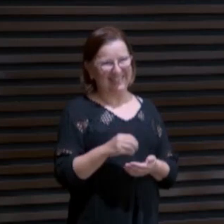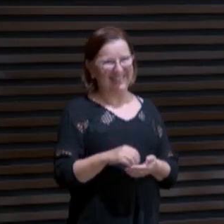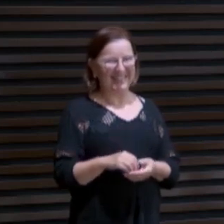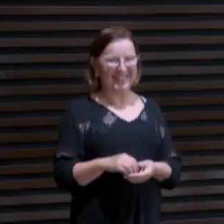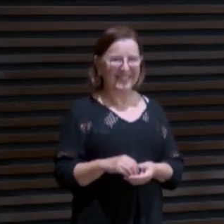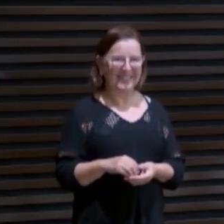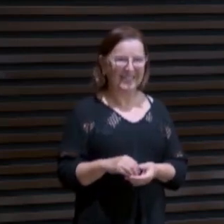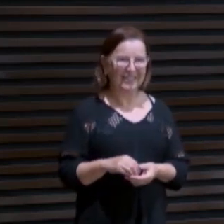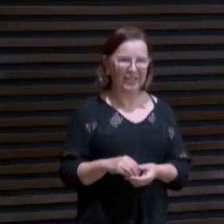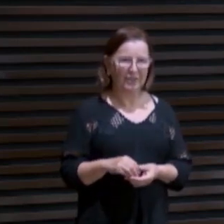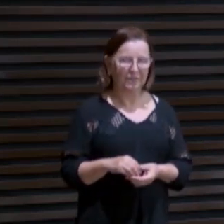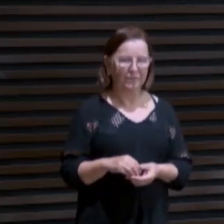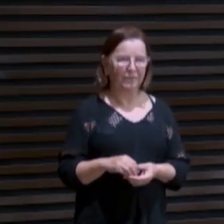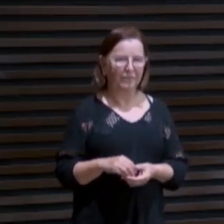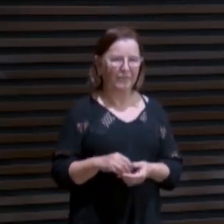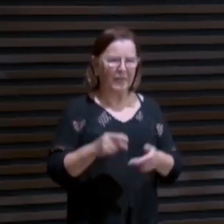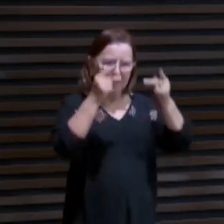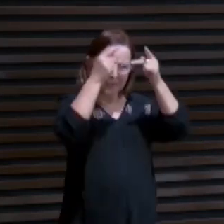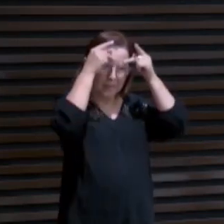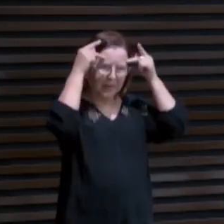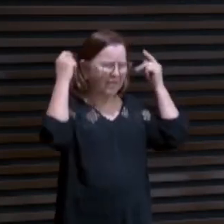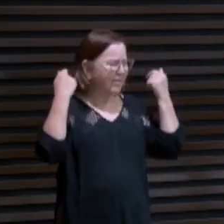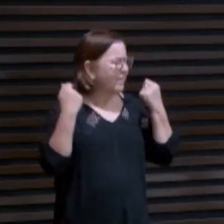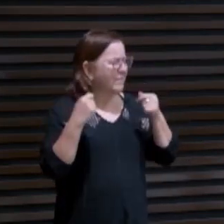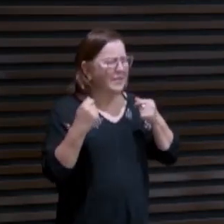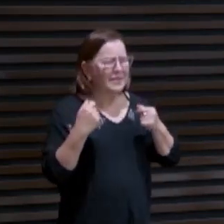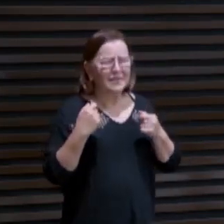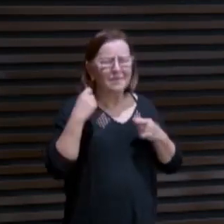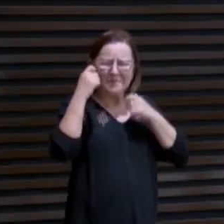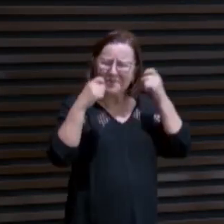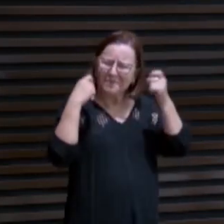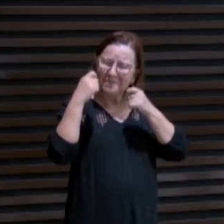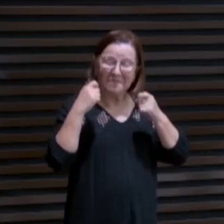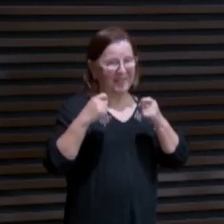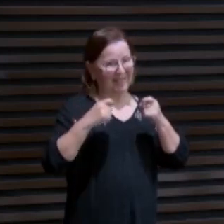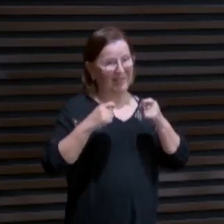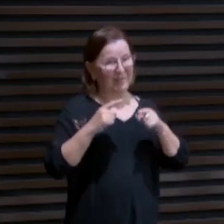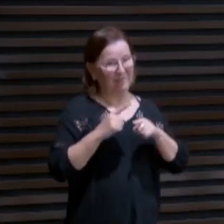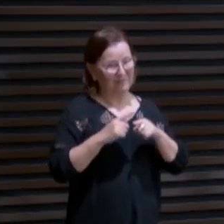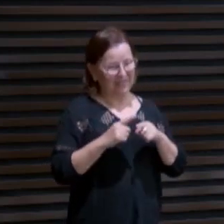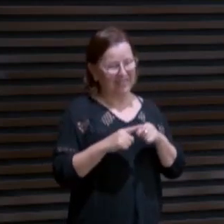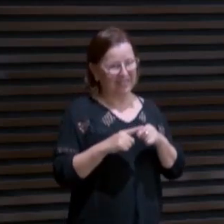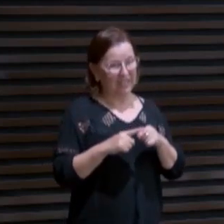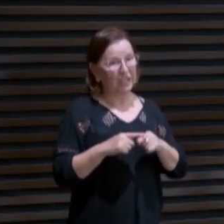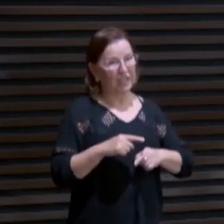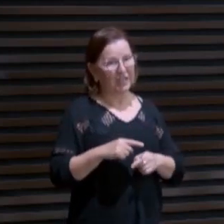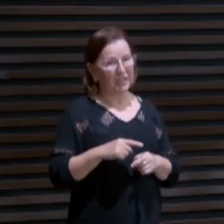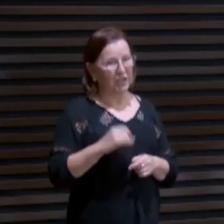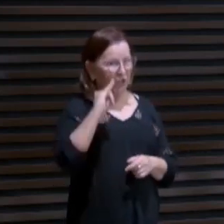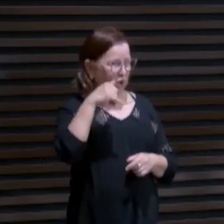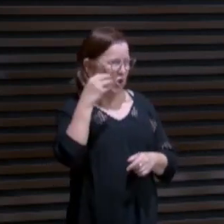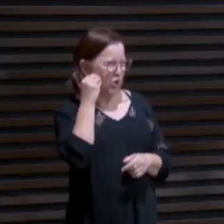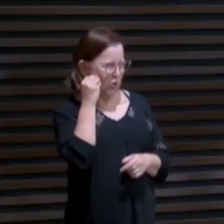Então, não fique preocupado, Pilatos, porque acima de você está Judas, que me traiu.